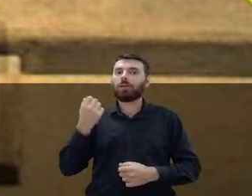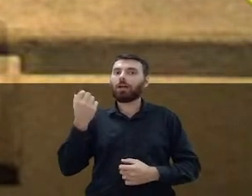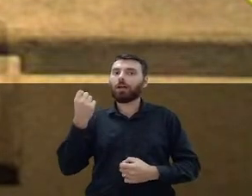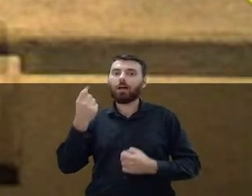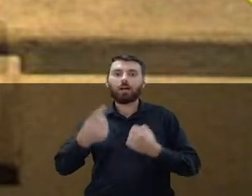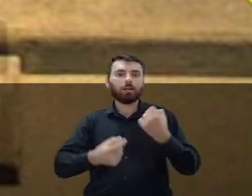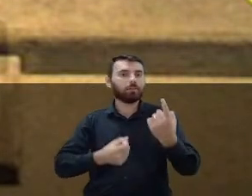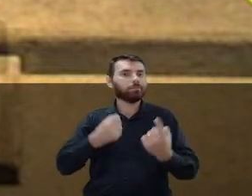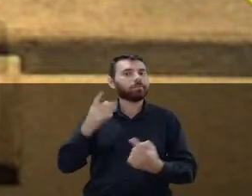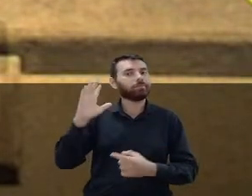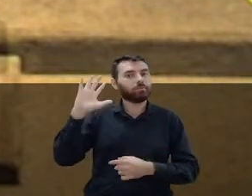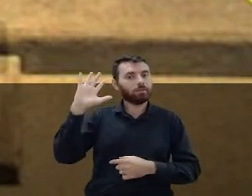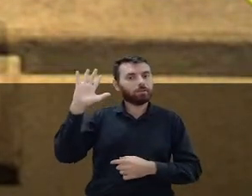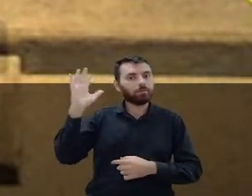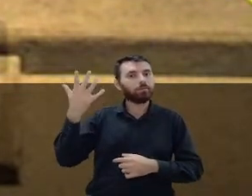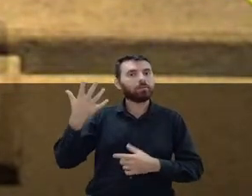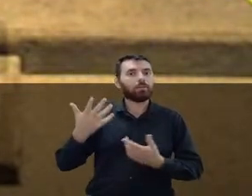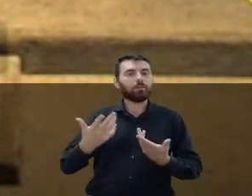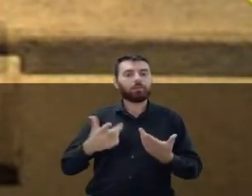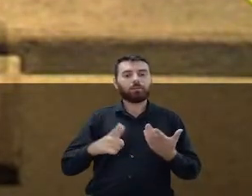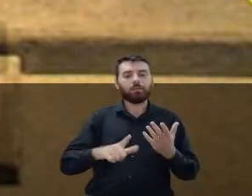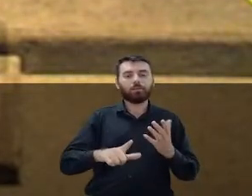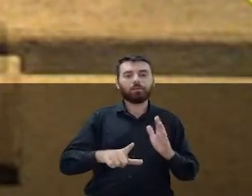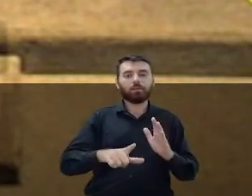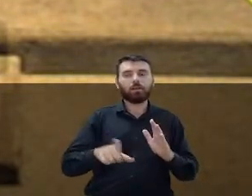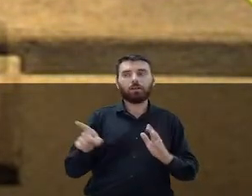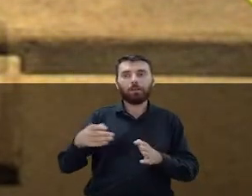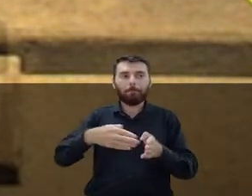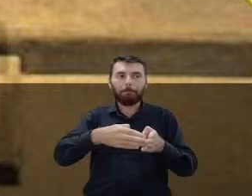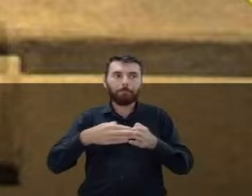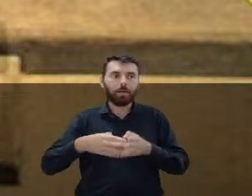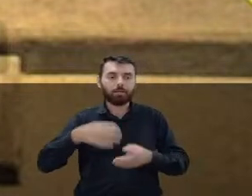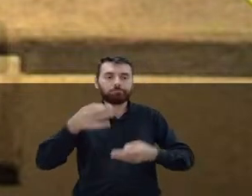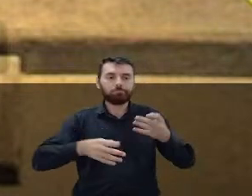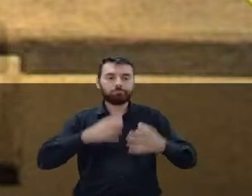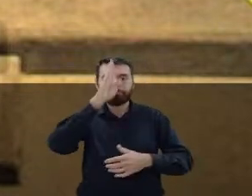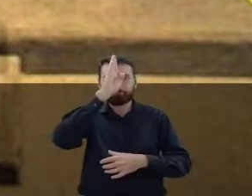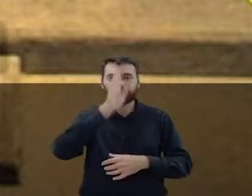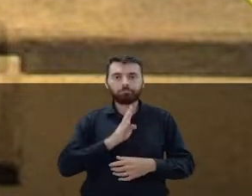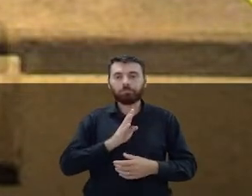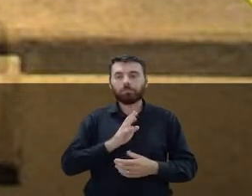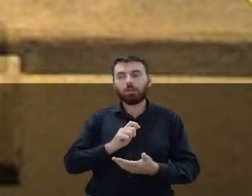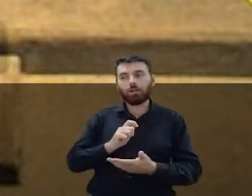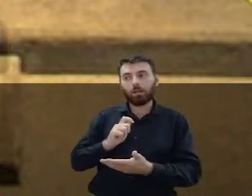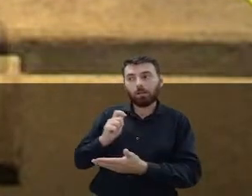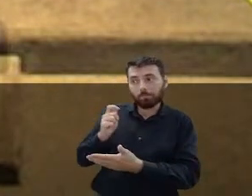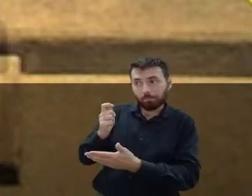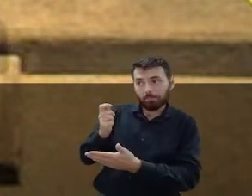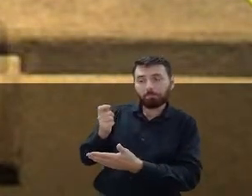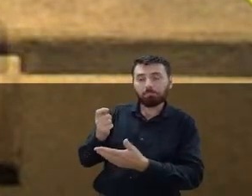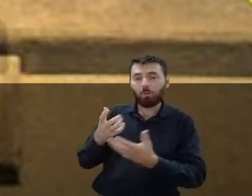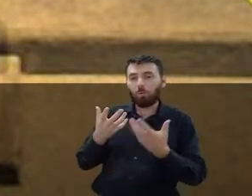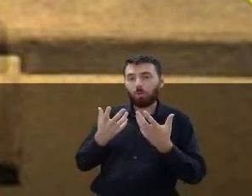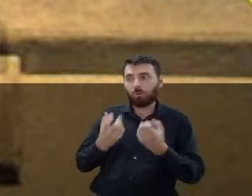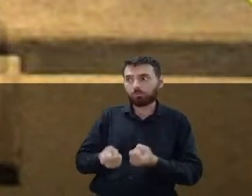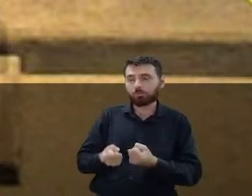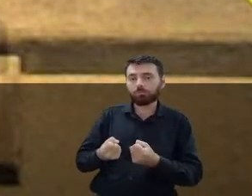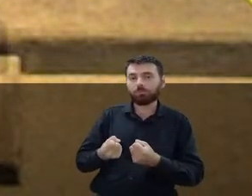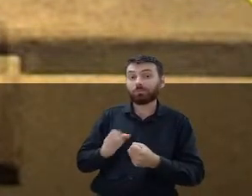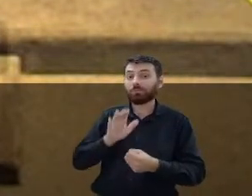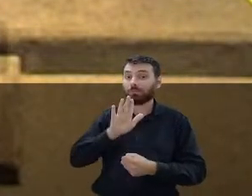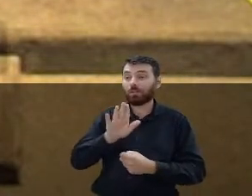critério legal é flexibilizado, porém, apenas quando a reclamante comprova nos autos que,